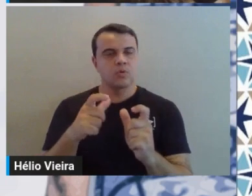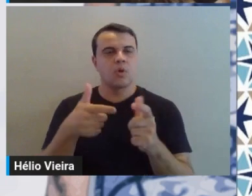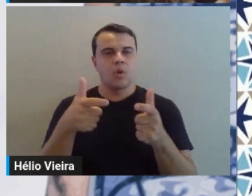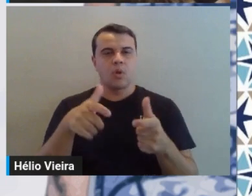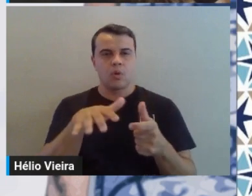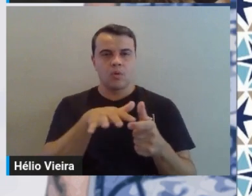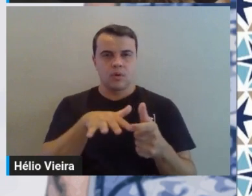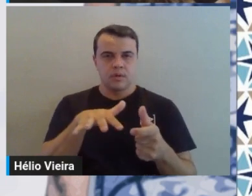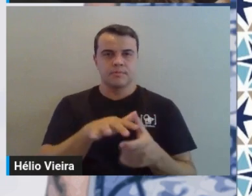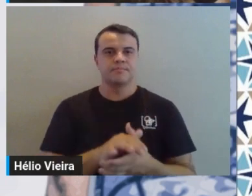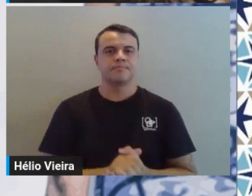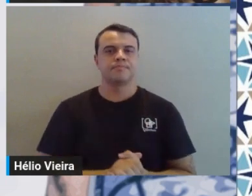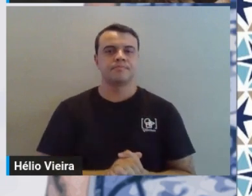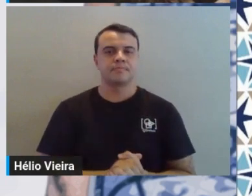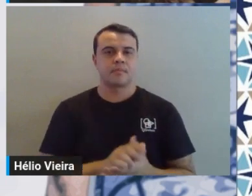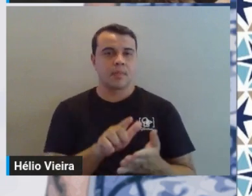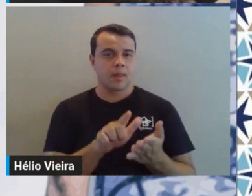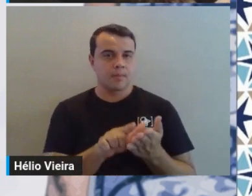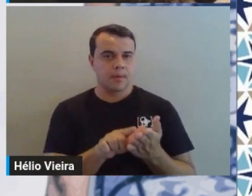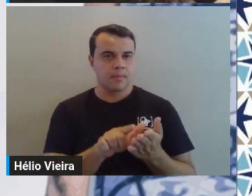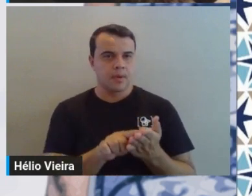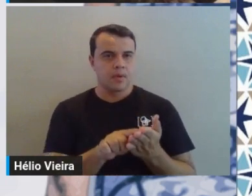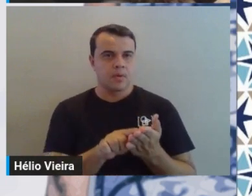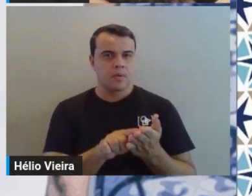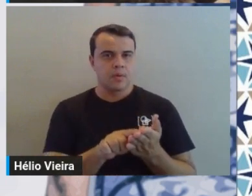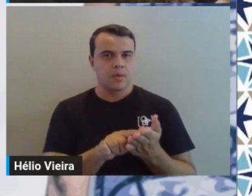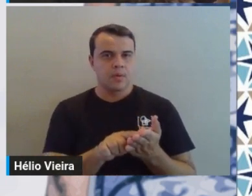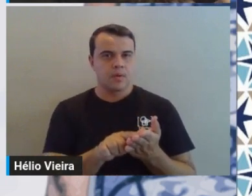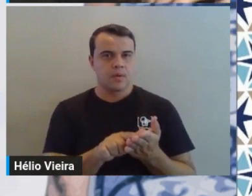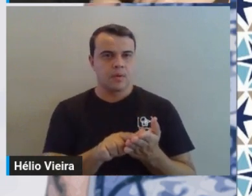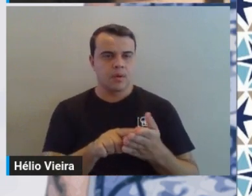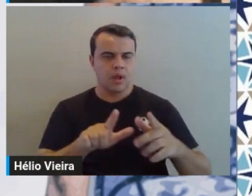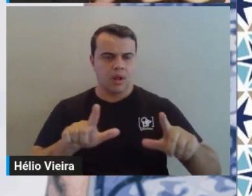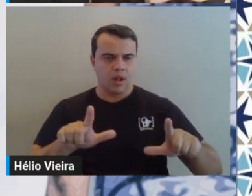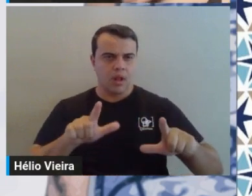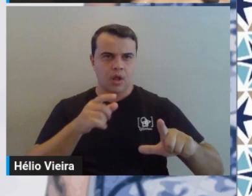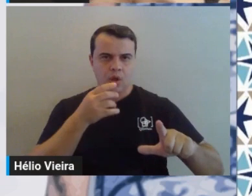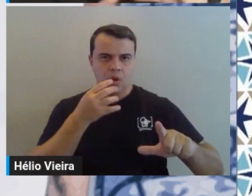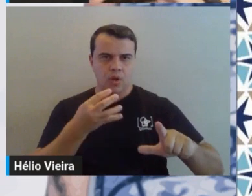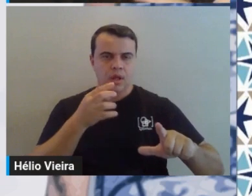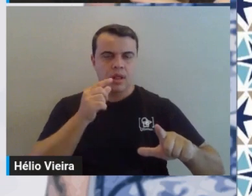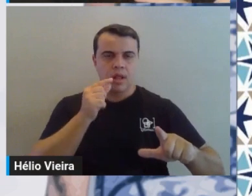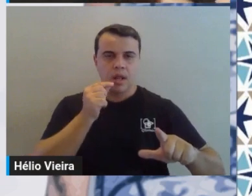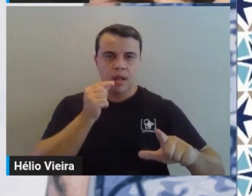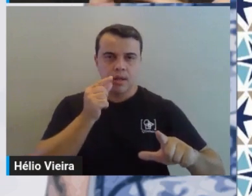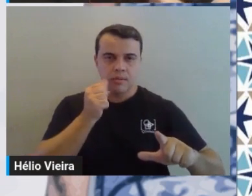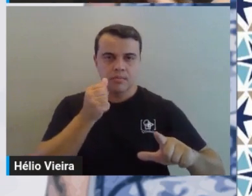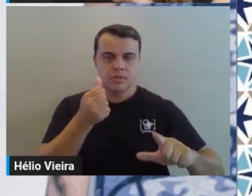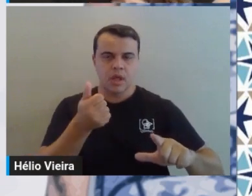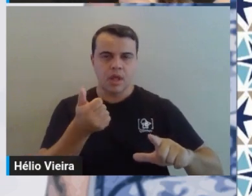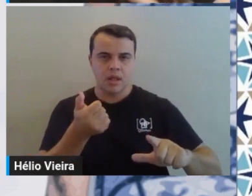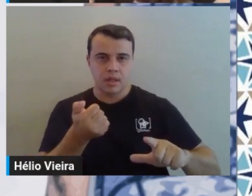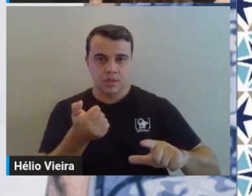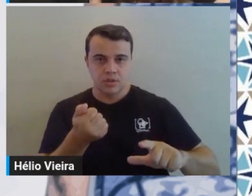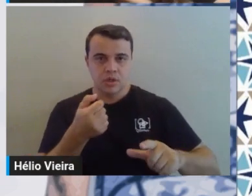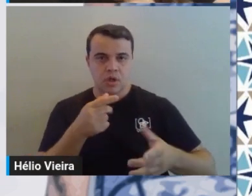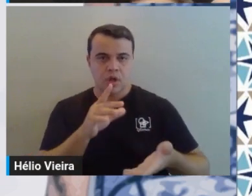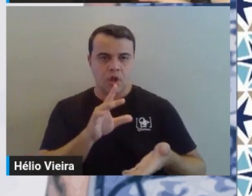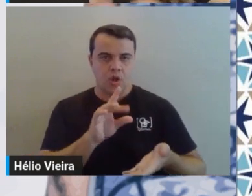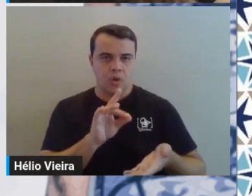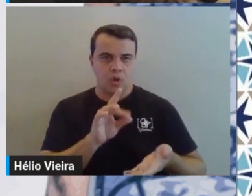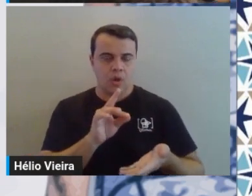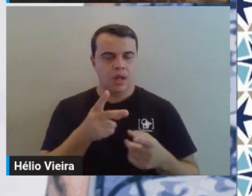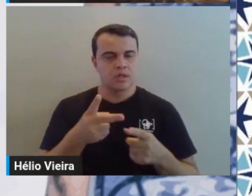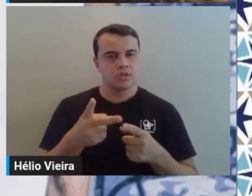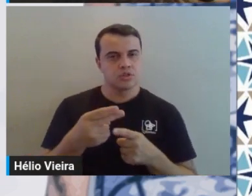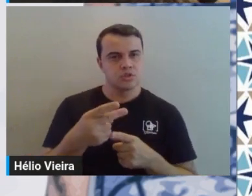espaços, papel, cartolina, colorir, lápis, canetinha, cola, tesoura,